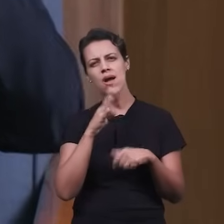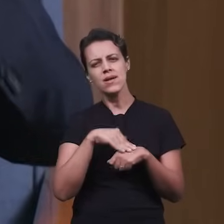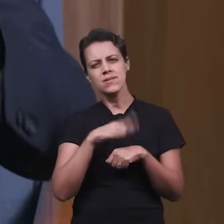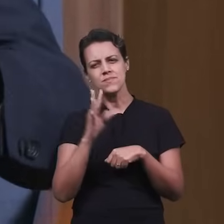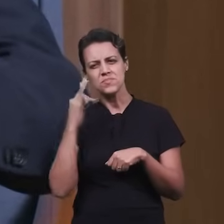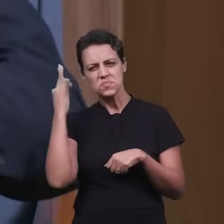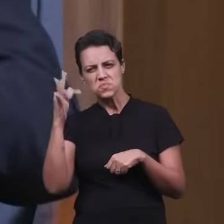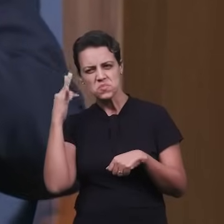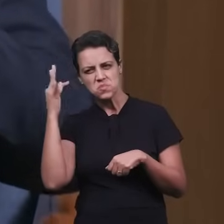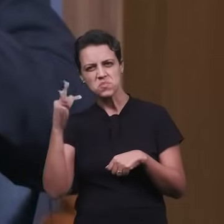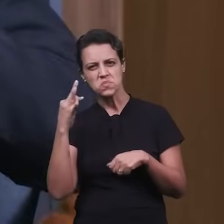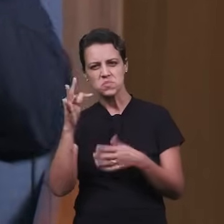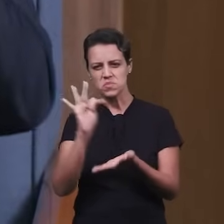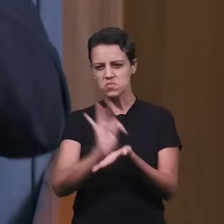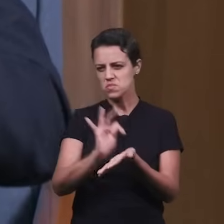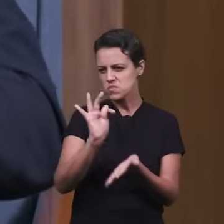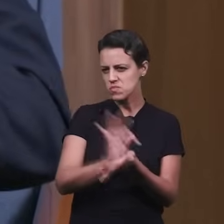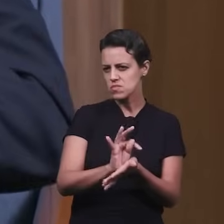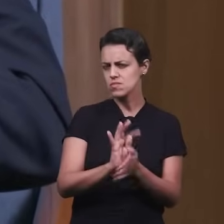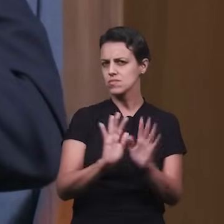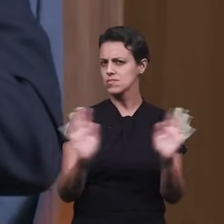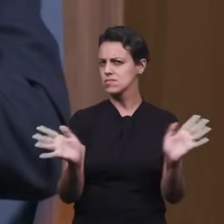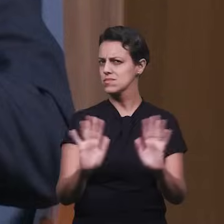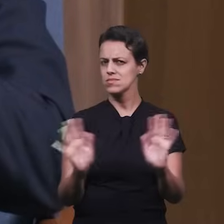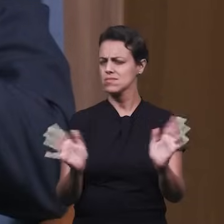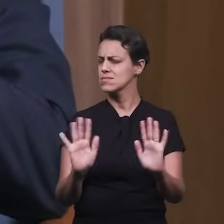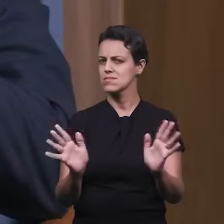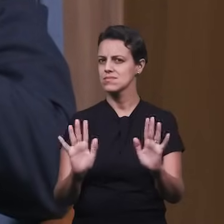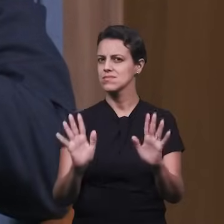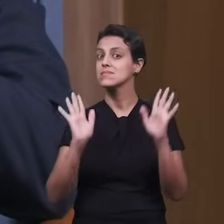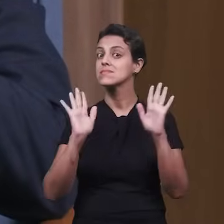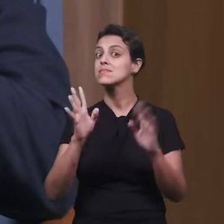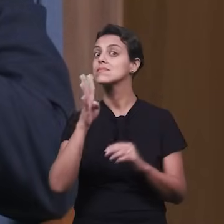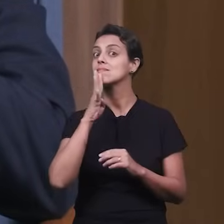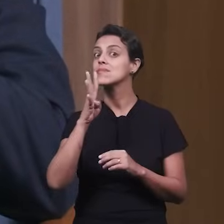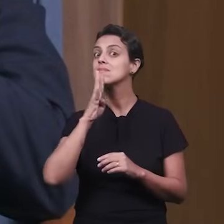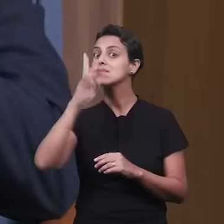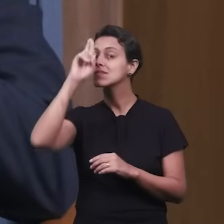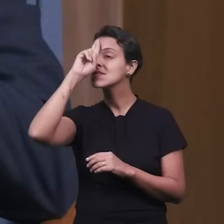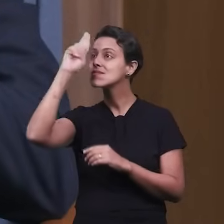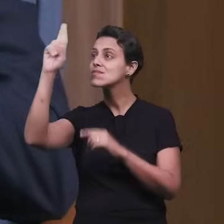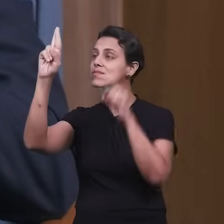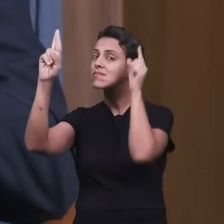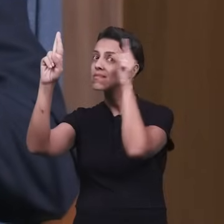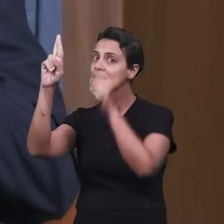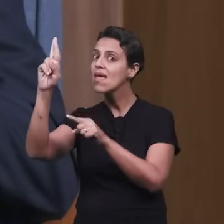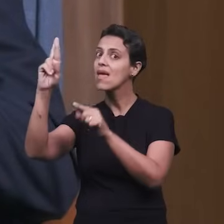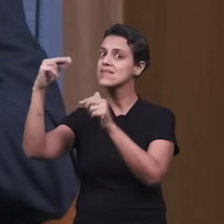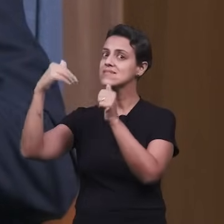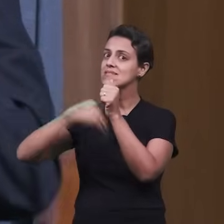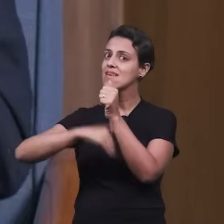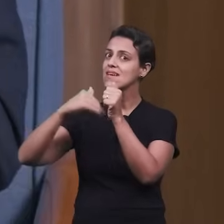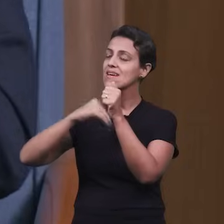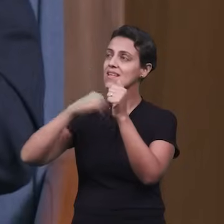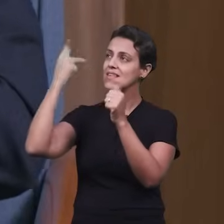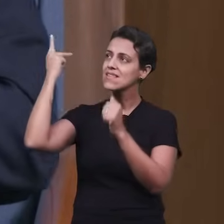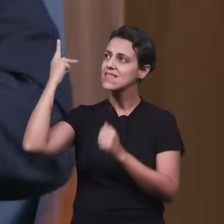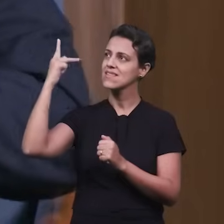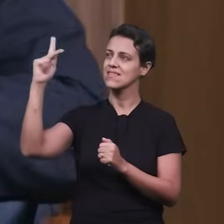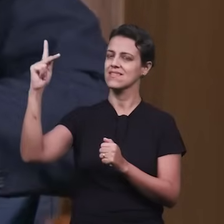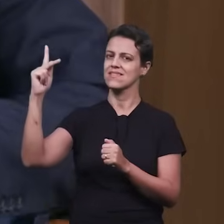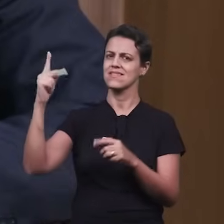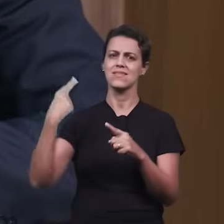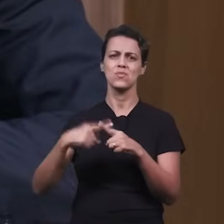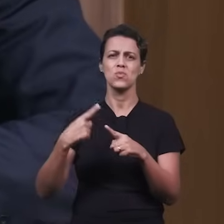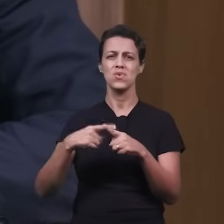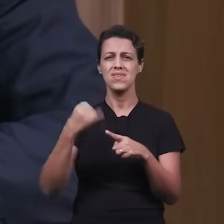da teoria, da teologia, não, mas conhecer mais dos segredos de Deus. Porque